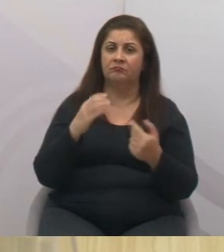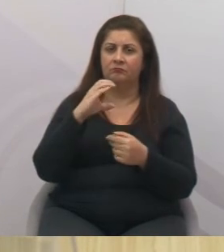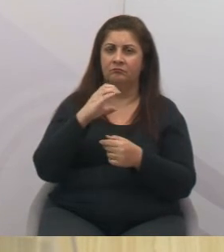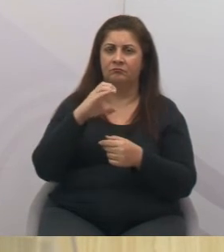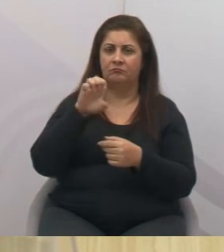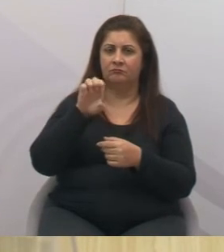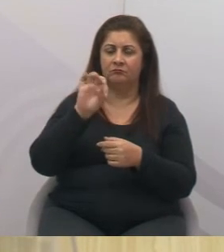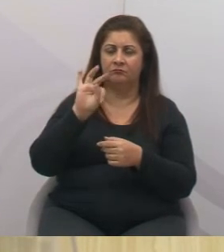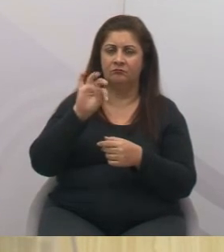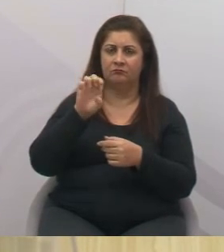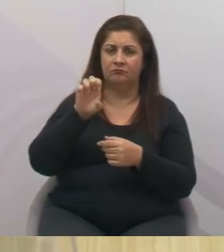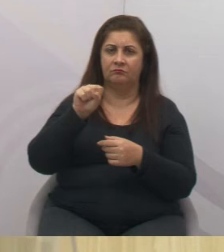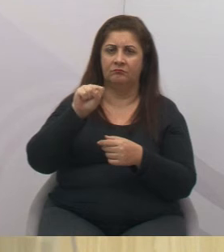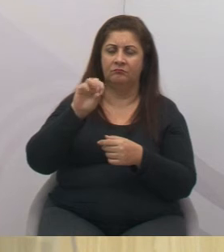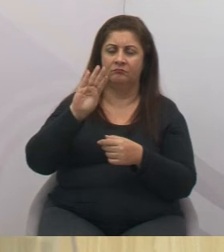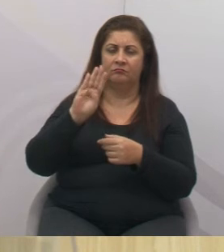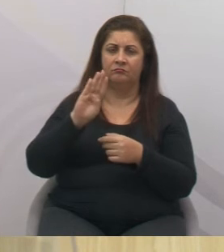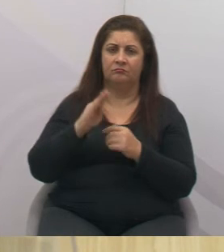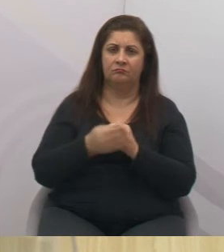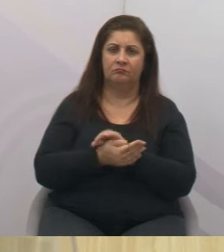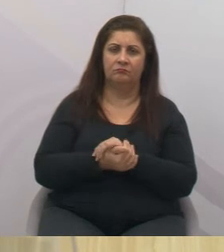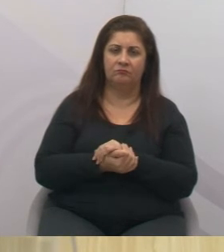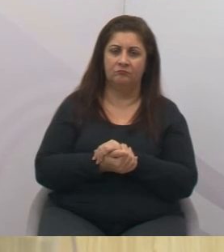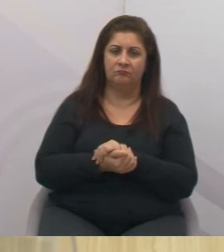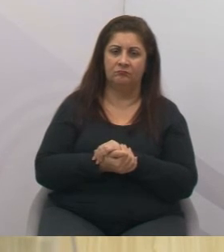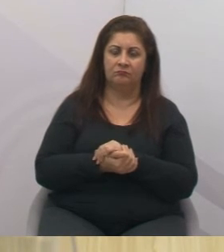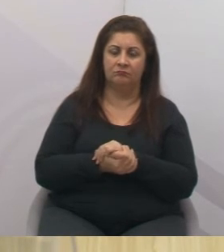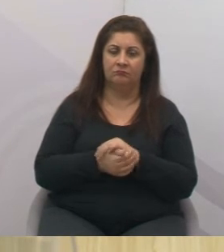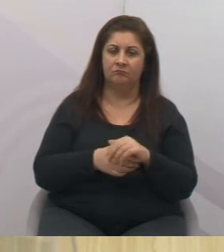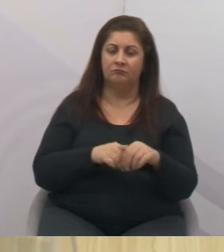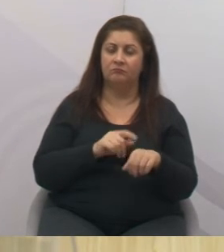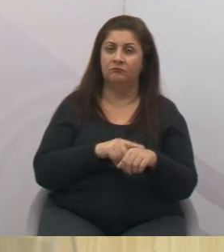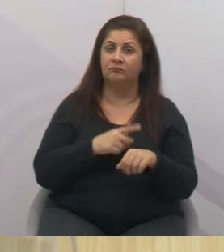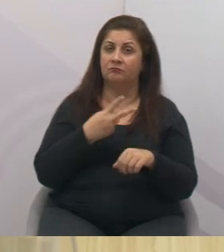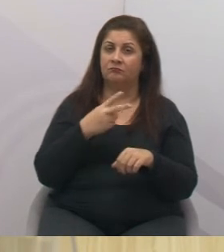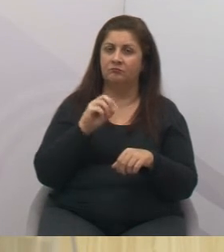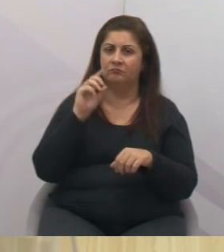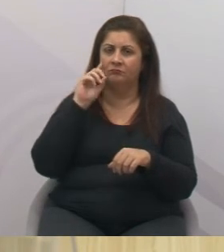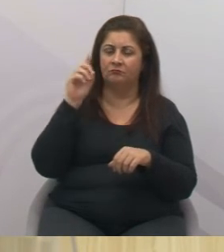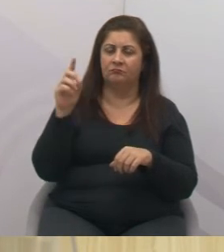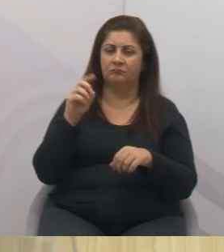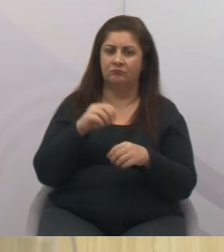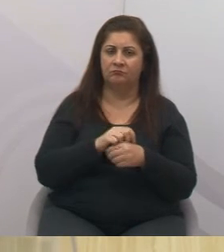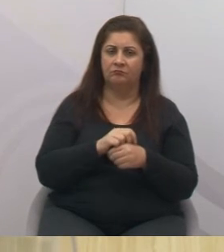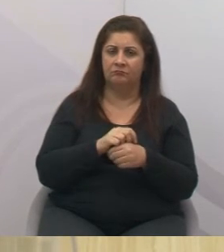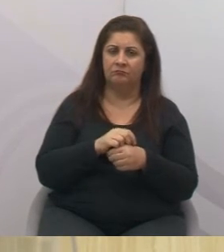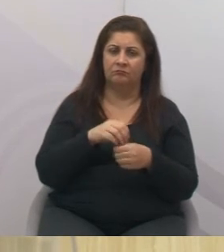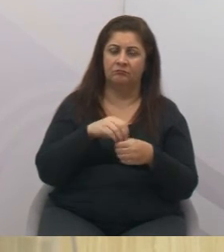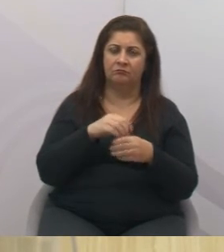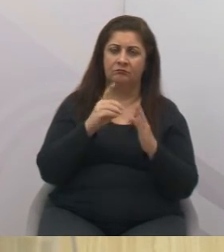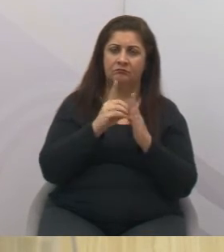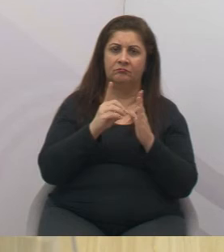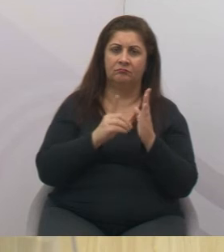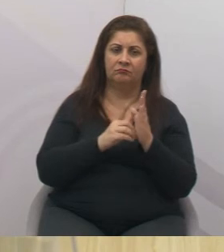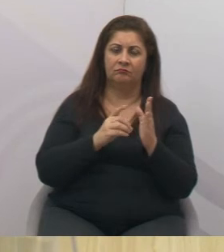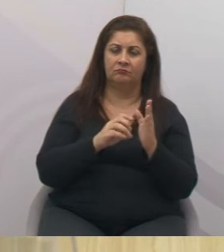para recursos decorrentes de infrações, o prazo de 20 dias é definitivo no artigo 101 do Decreto Estadual